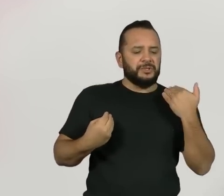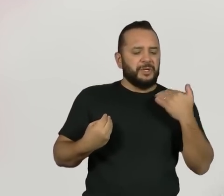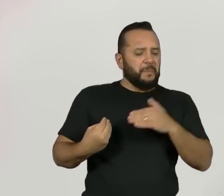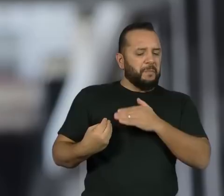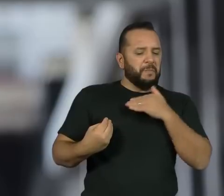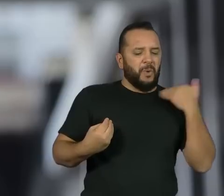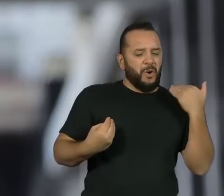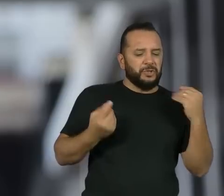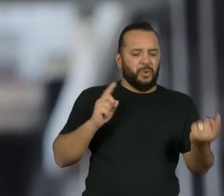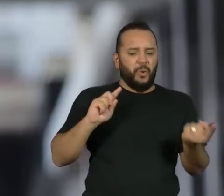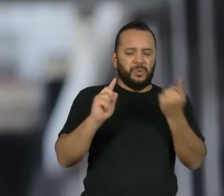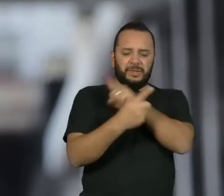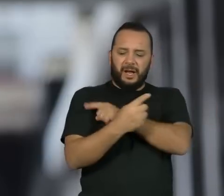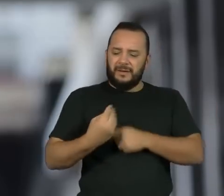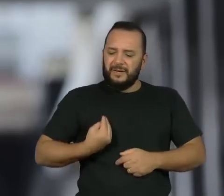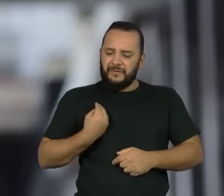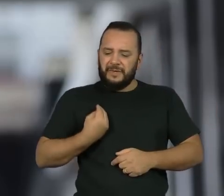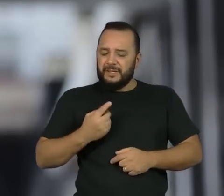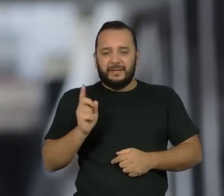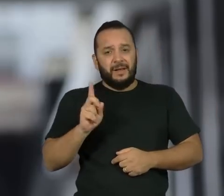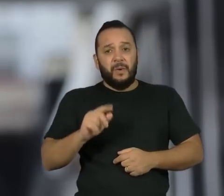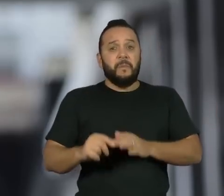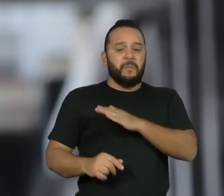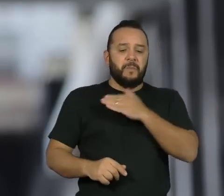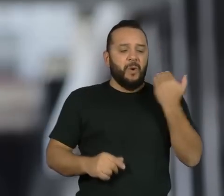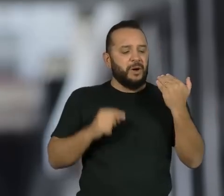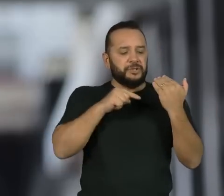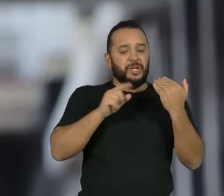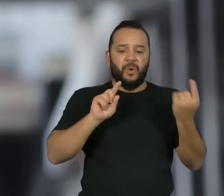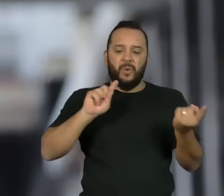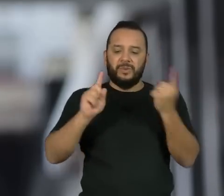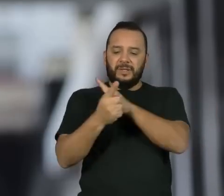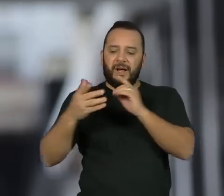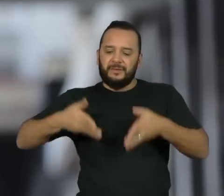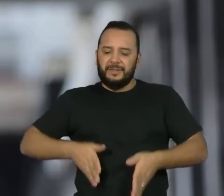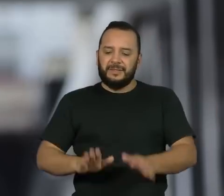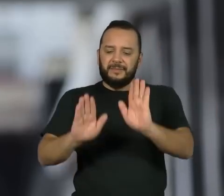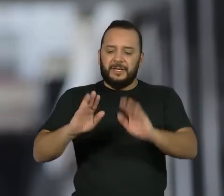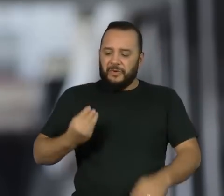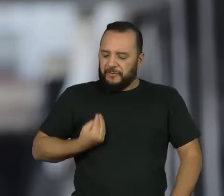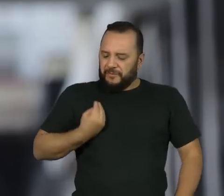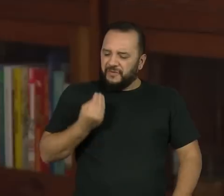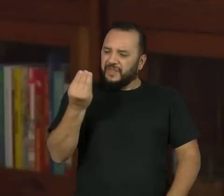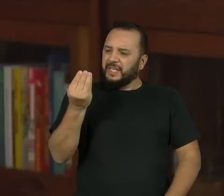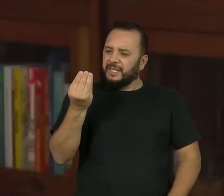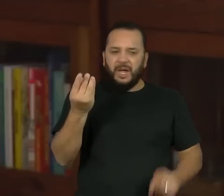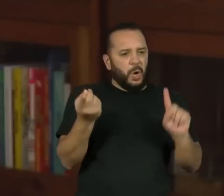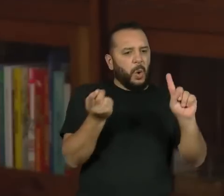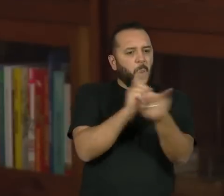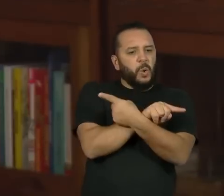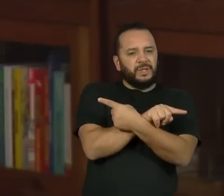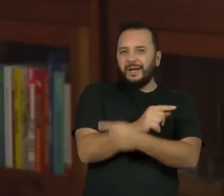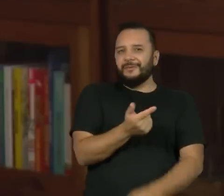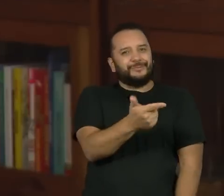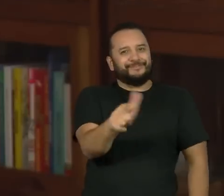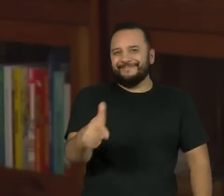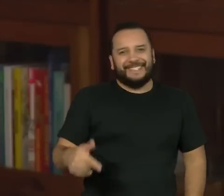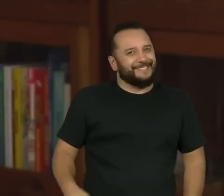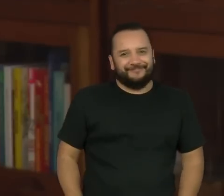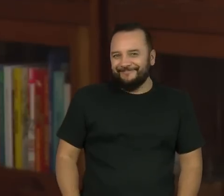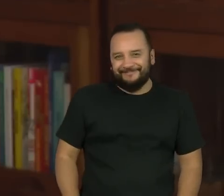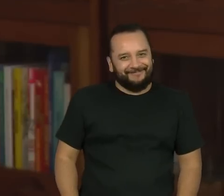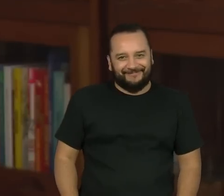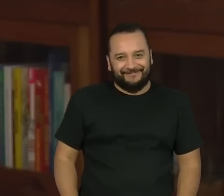da vida, mas do nascimento. A vida não tem contrário. Esse percurso é que